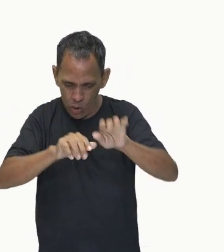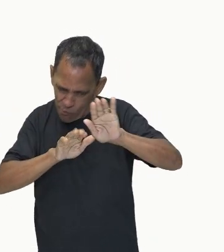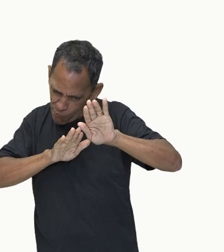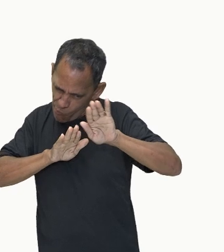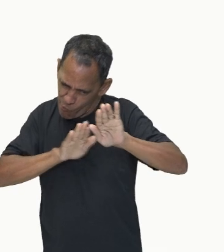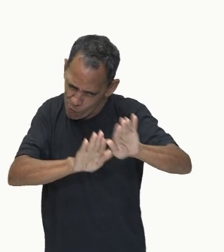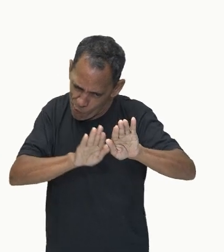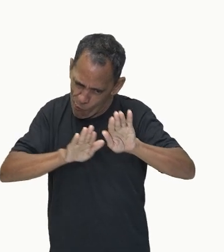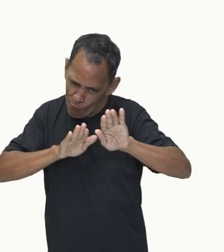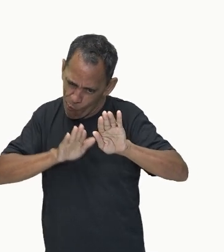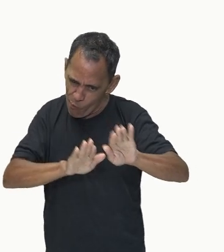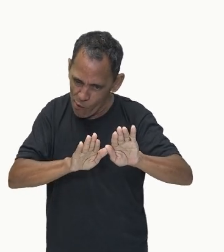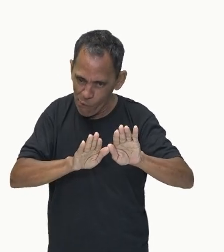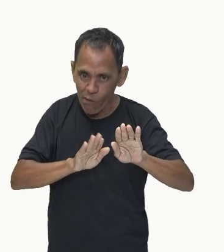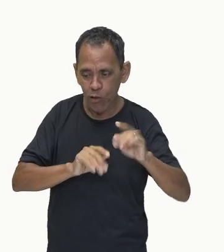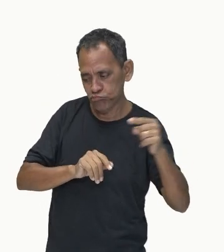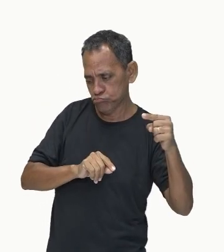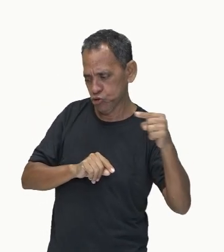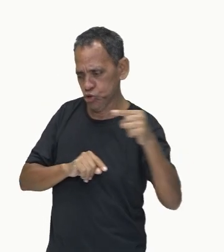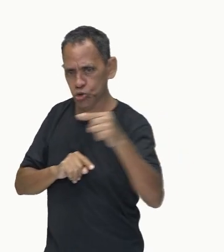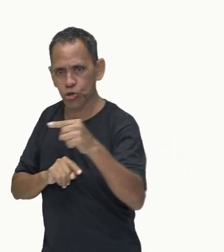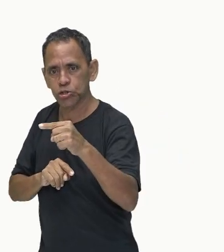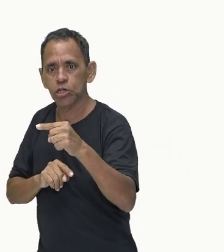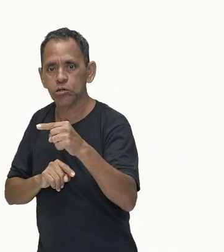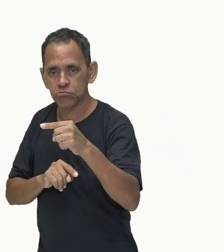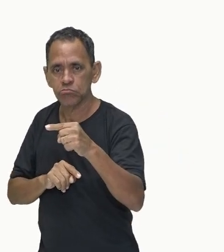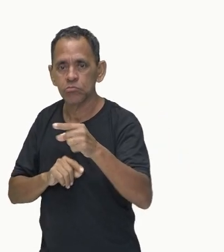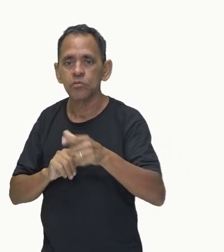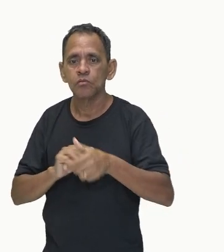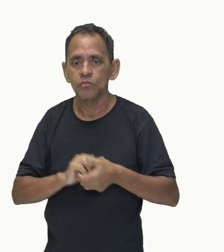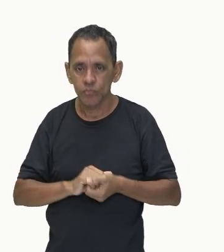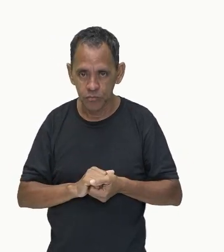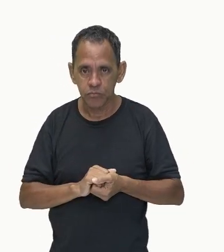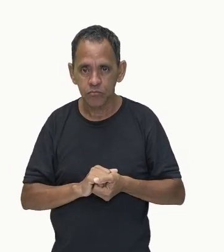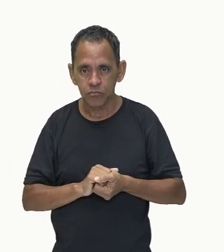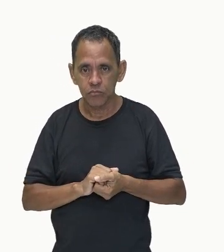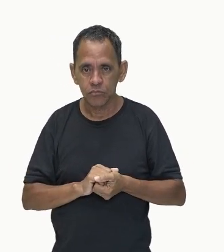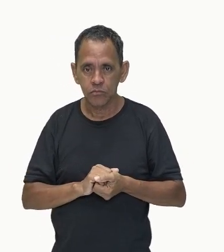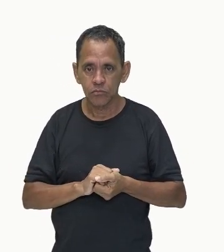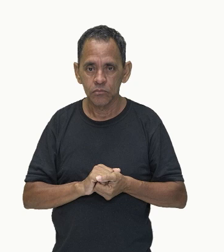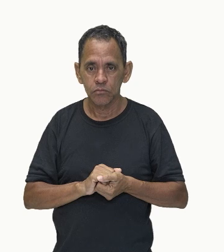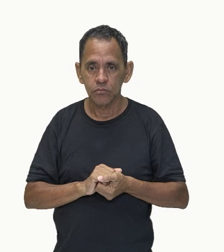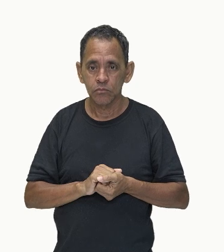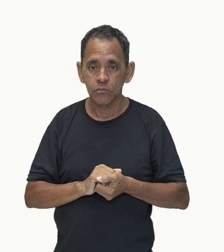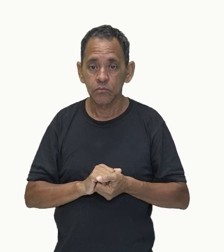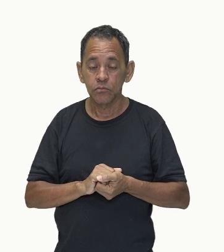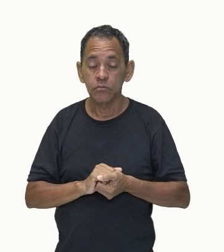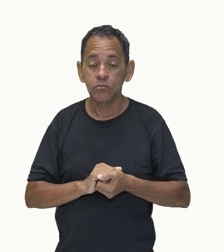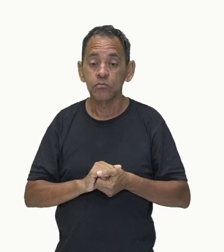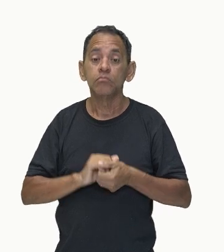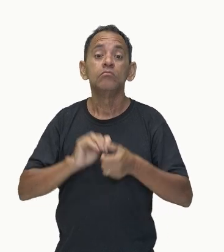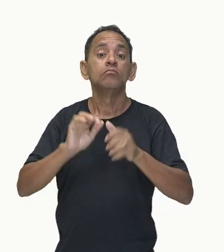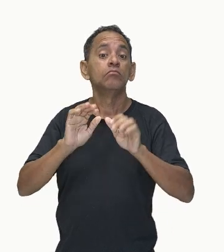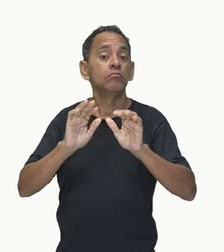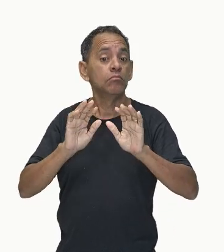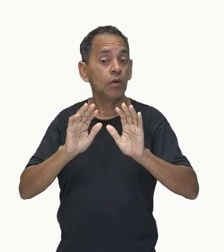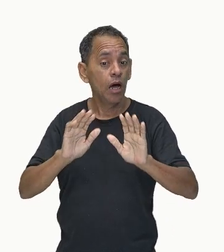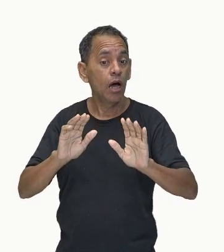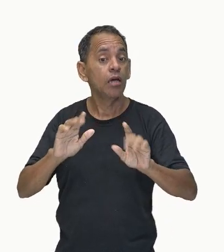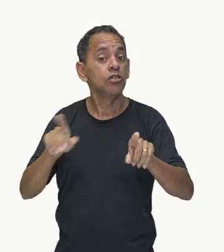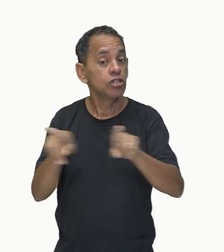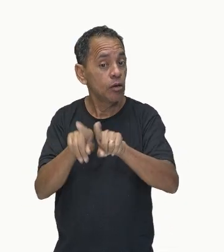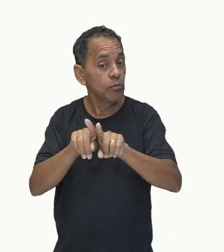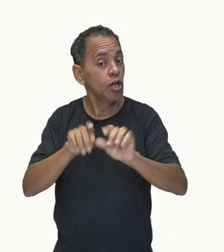Então eu vou dizer que eu tenho trabalho motor ou trabalho positivo. Mas o trabalho também pode ser um número negativo, já que é uma